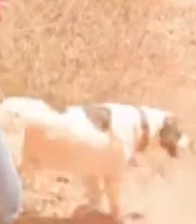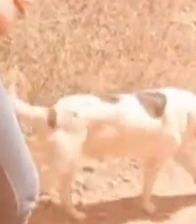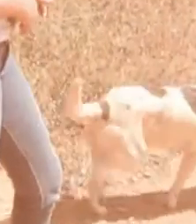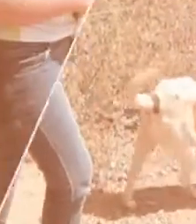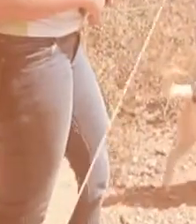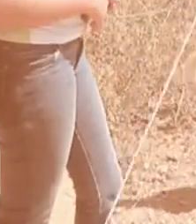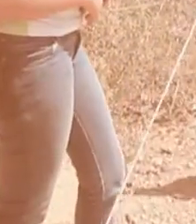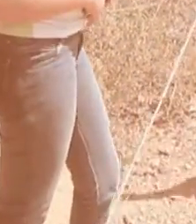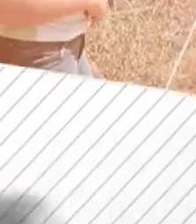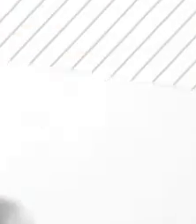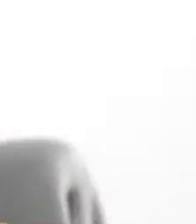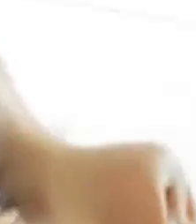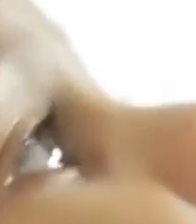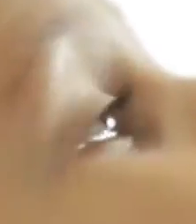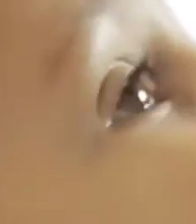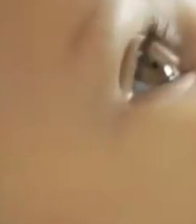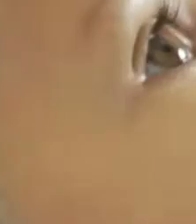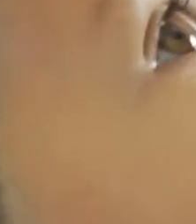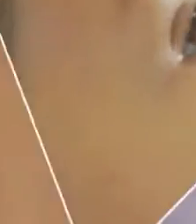Música